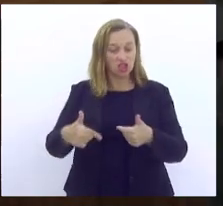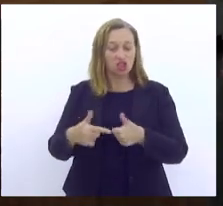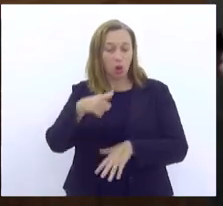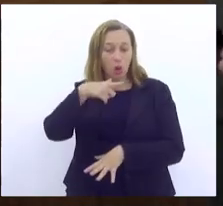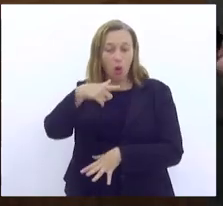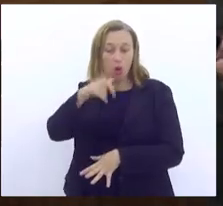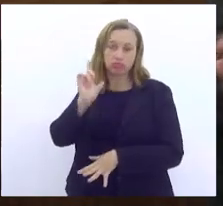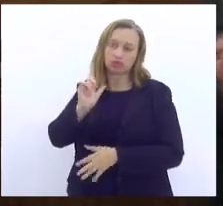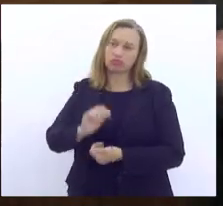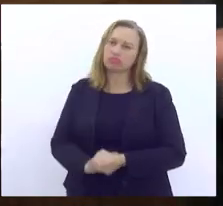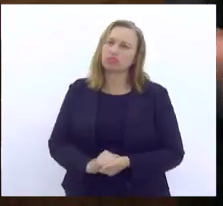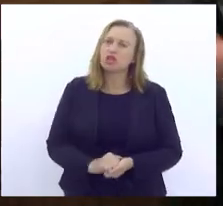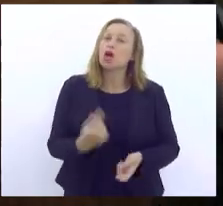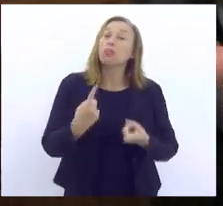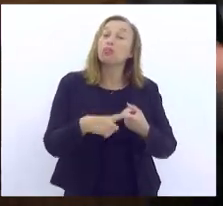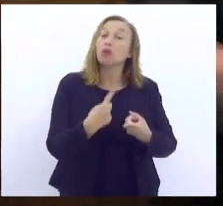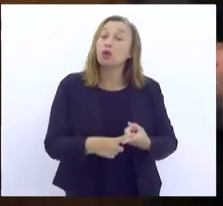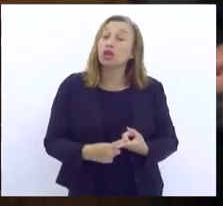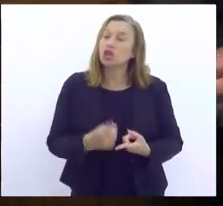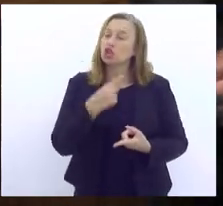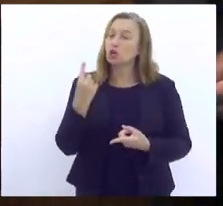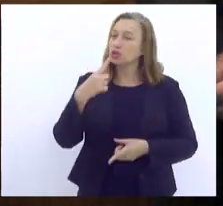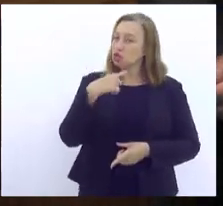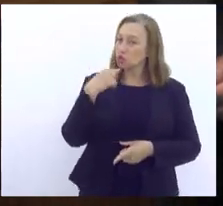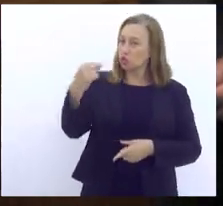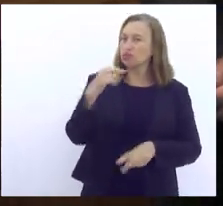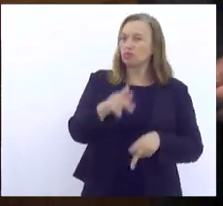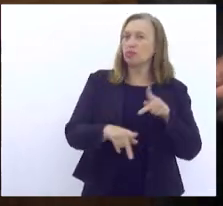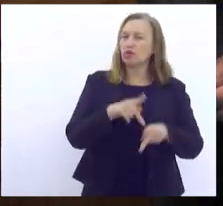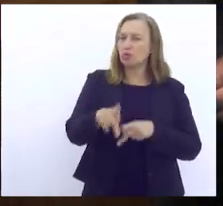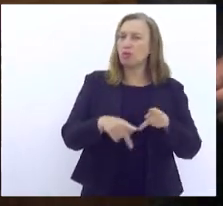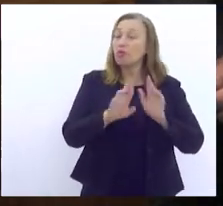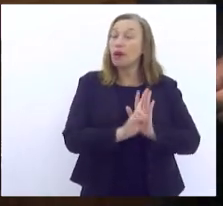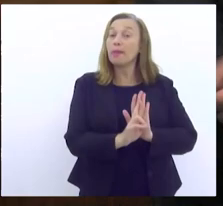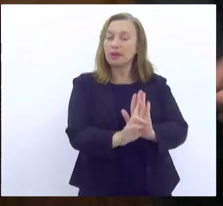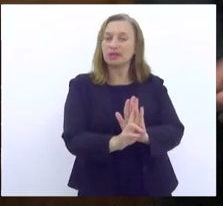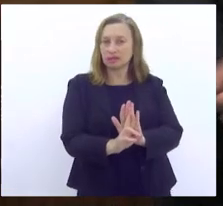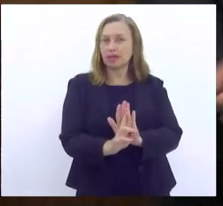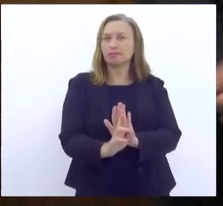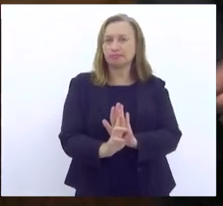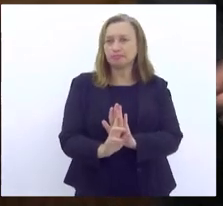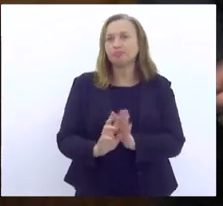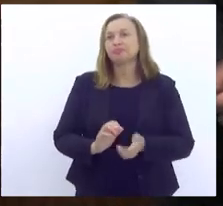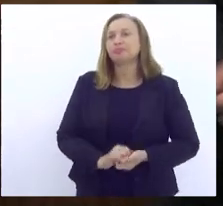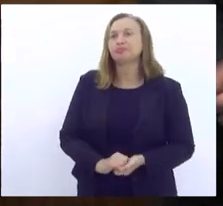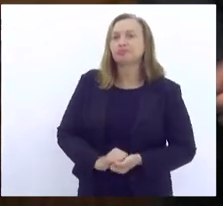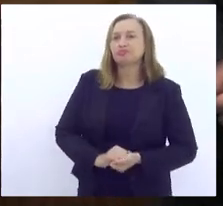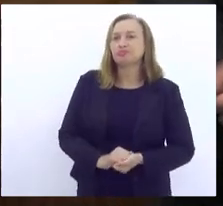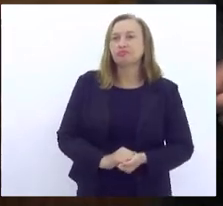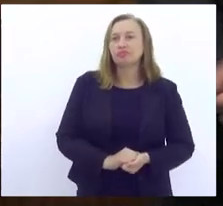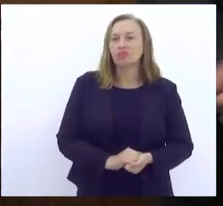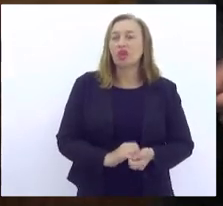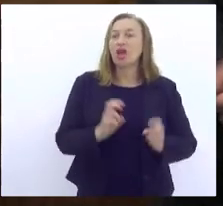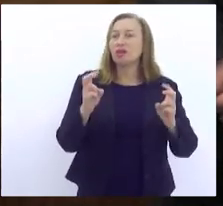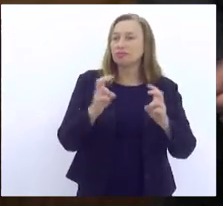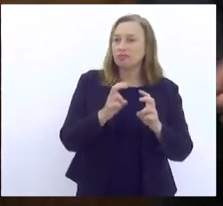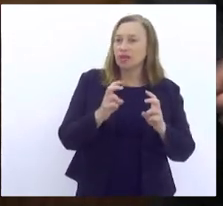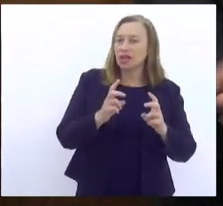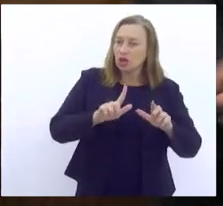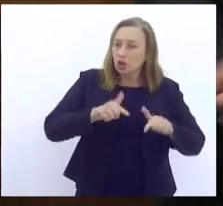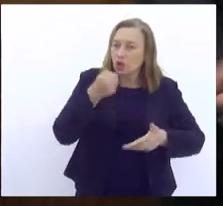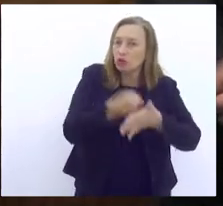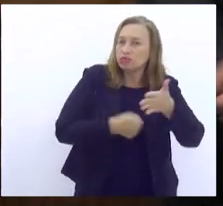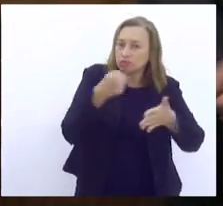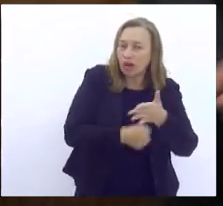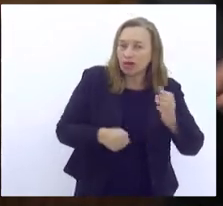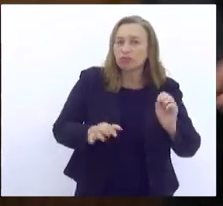ontem. Afinal, nós fomos eleitos para representar o povo. Brigar pela segurança, pela